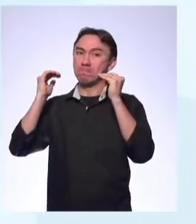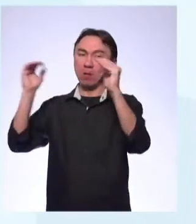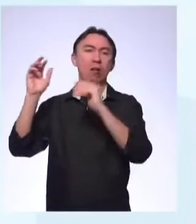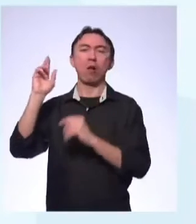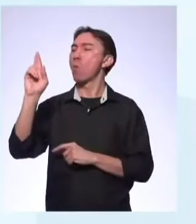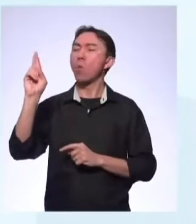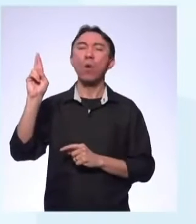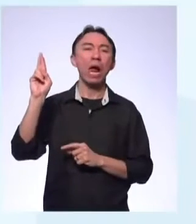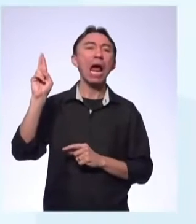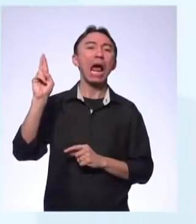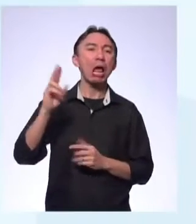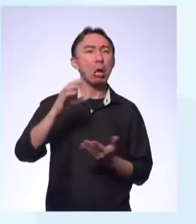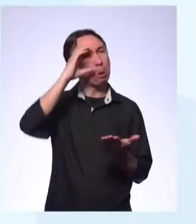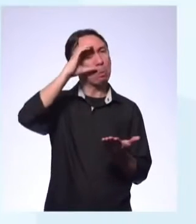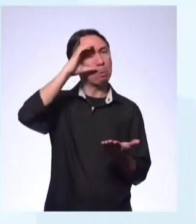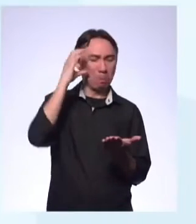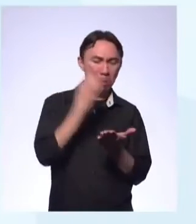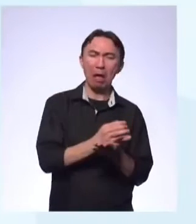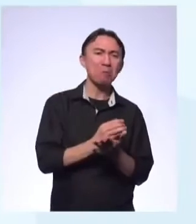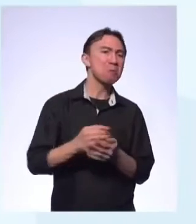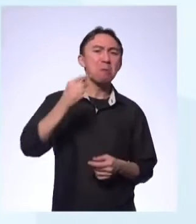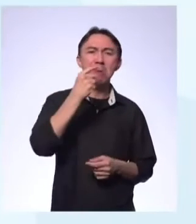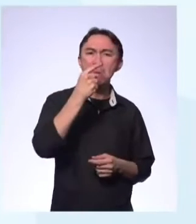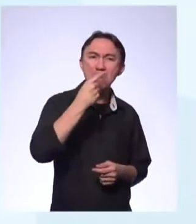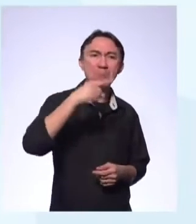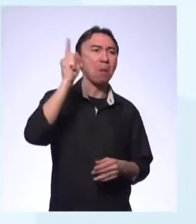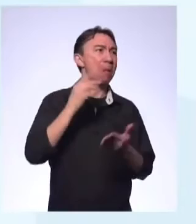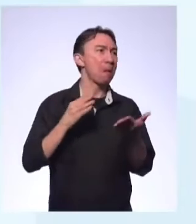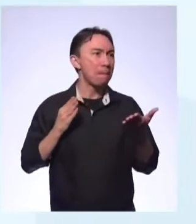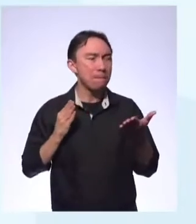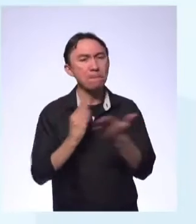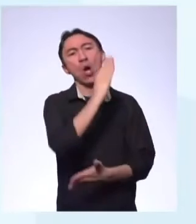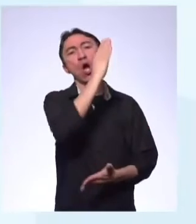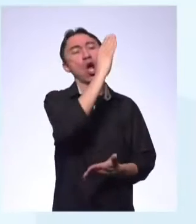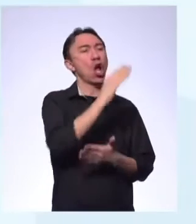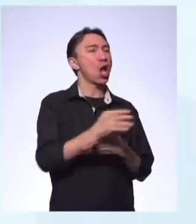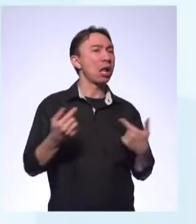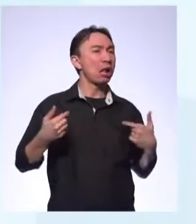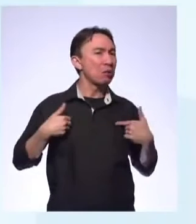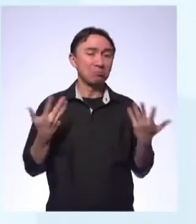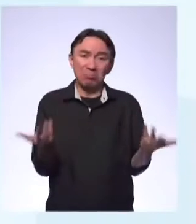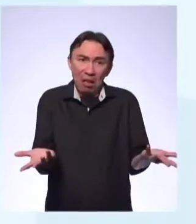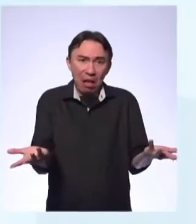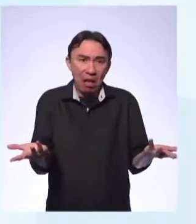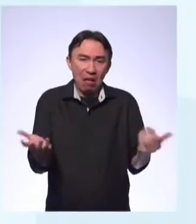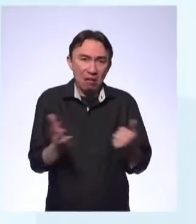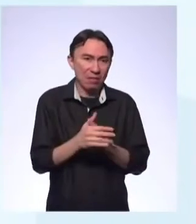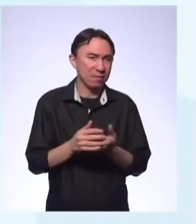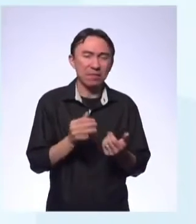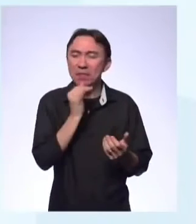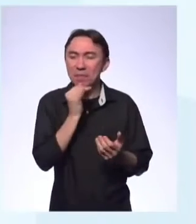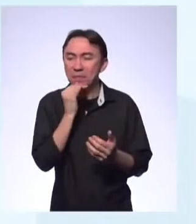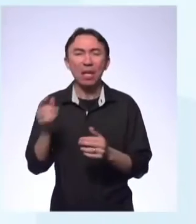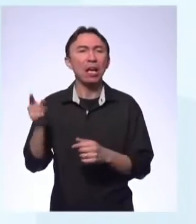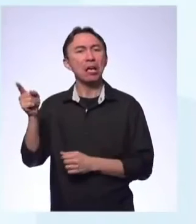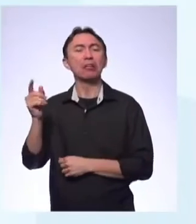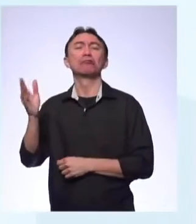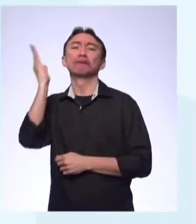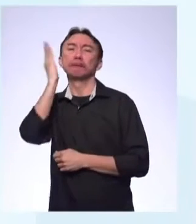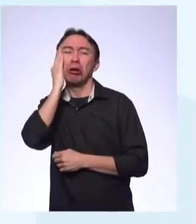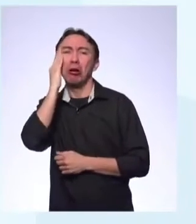válida a tese defendida pela credibilidade atribuída a palavra de uma autoridade